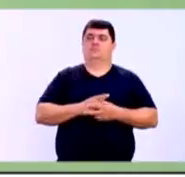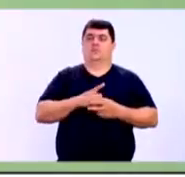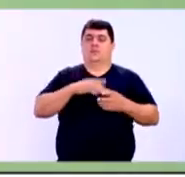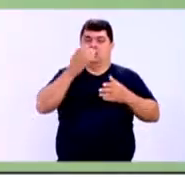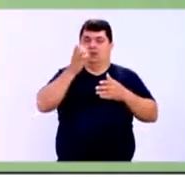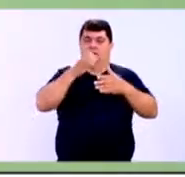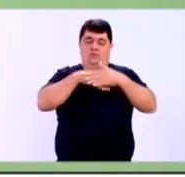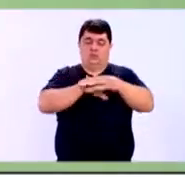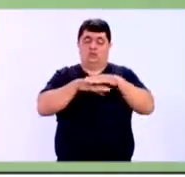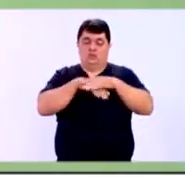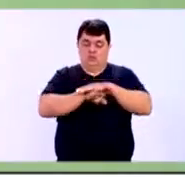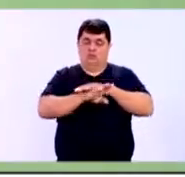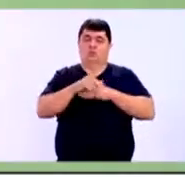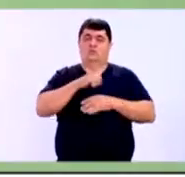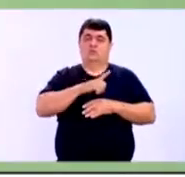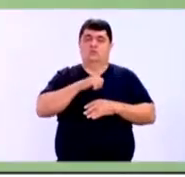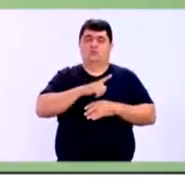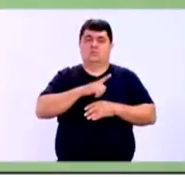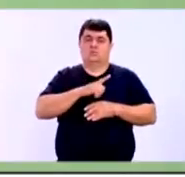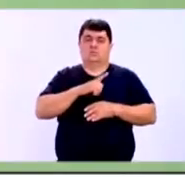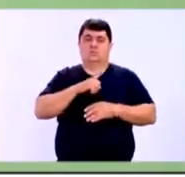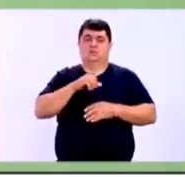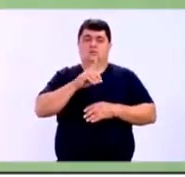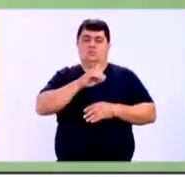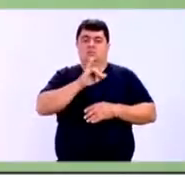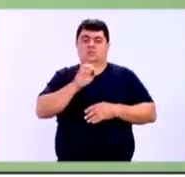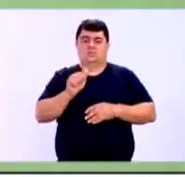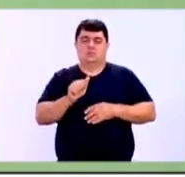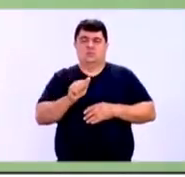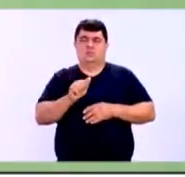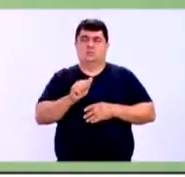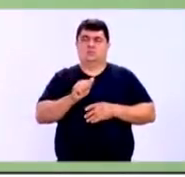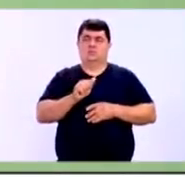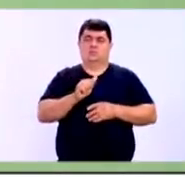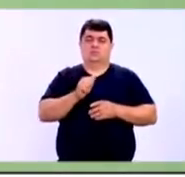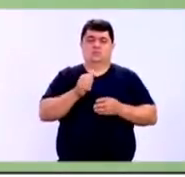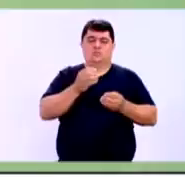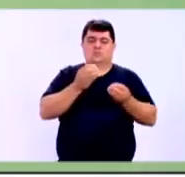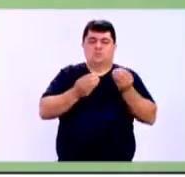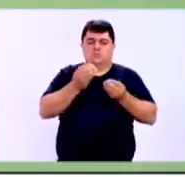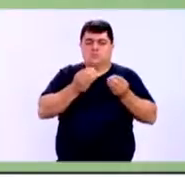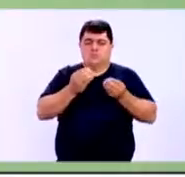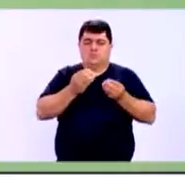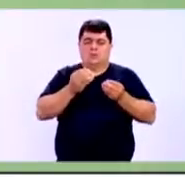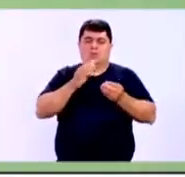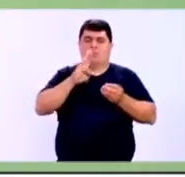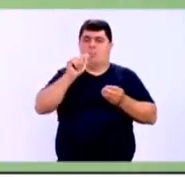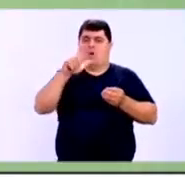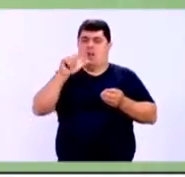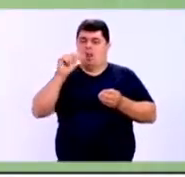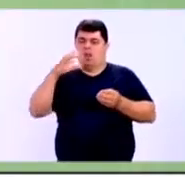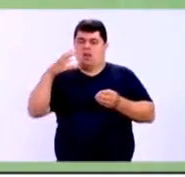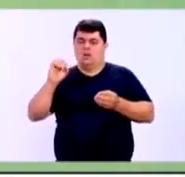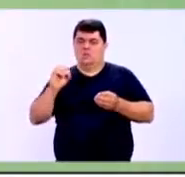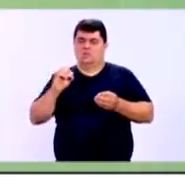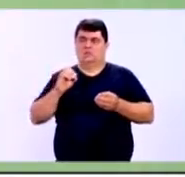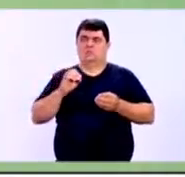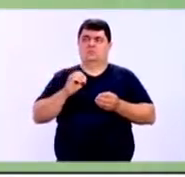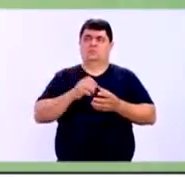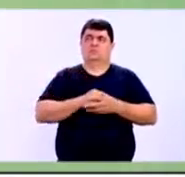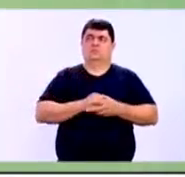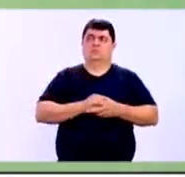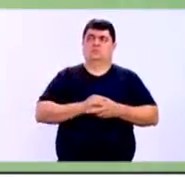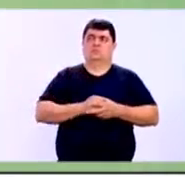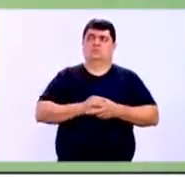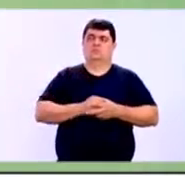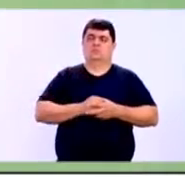estoques são avaliados na data da elaboração do balanço. Opa, tem